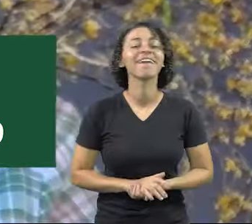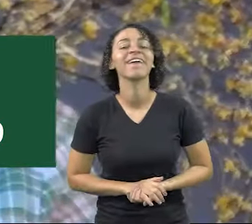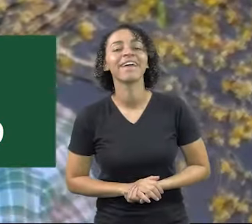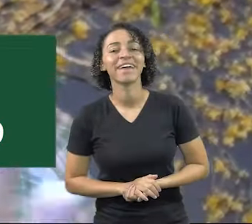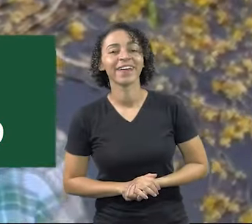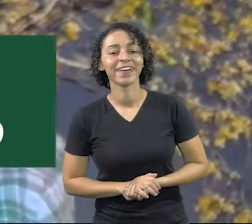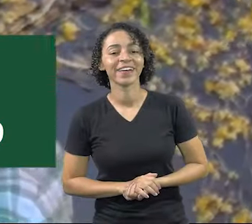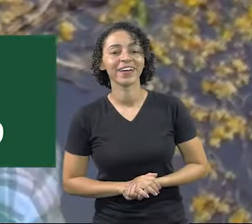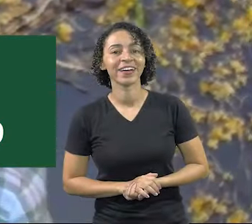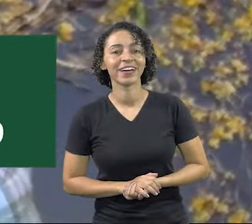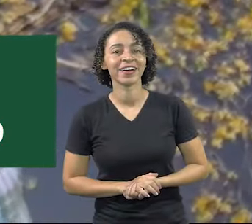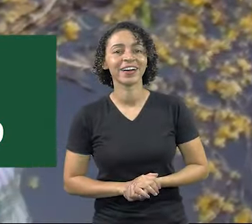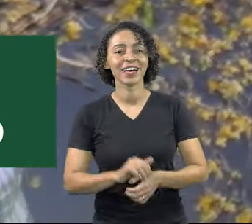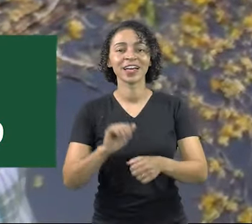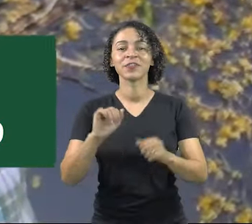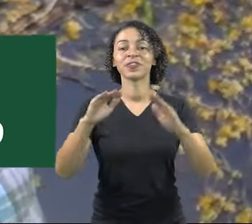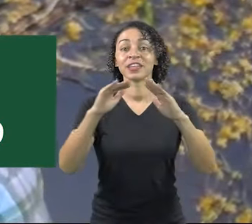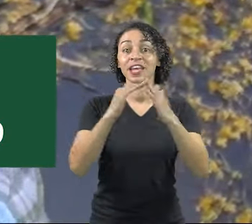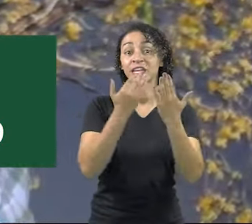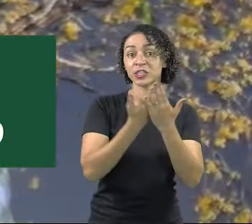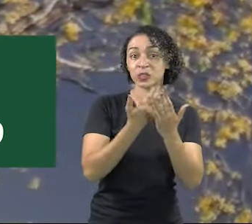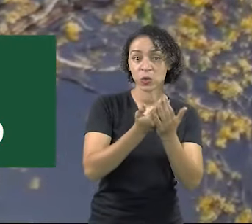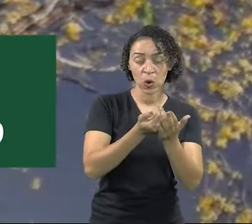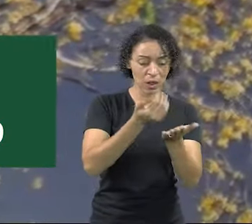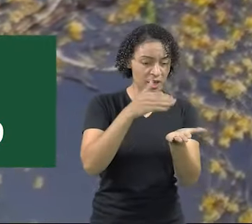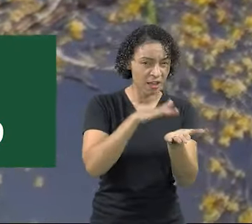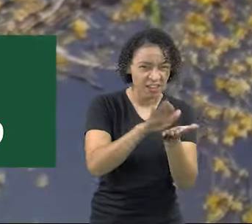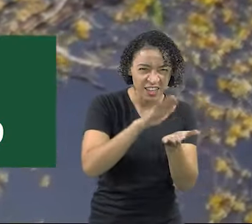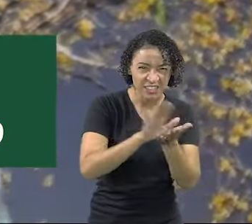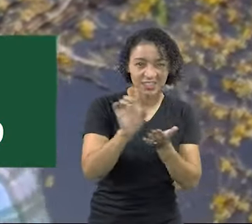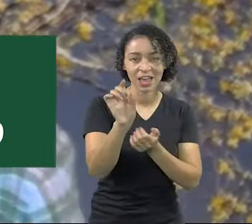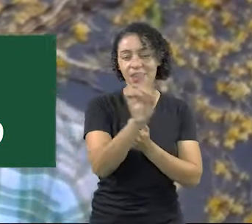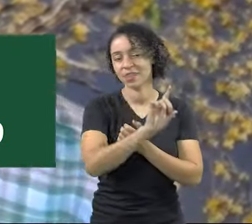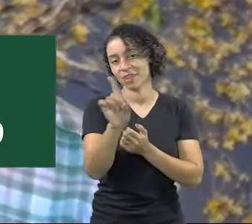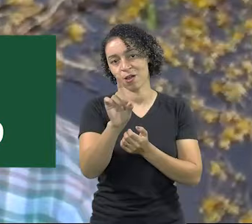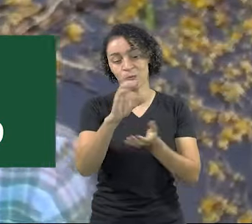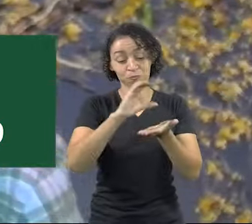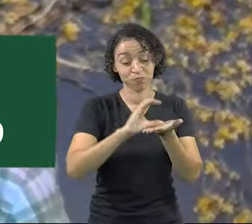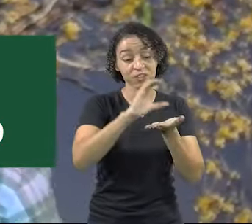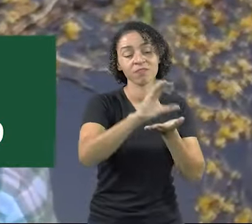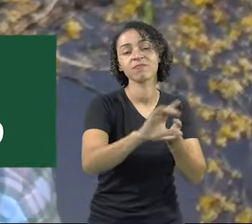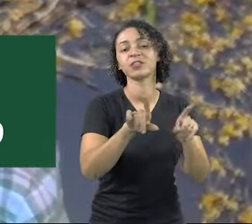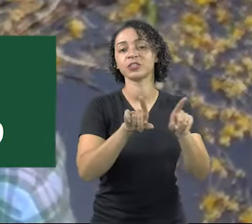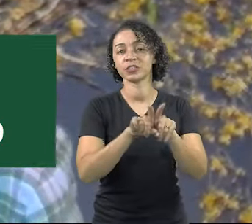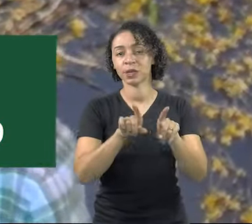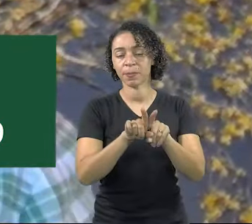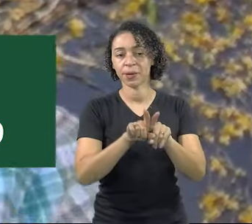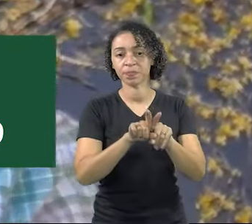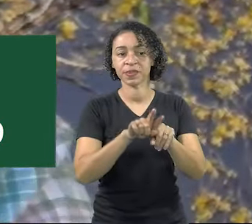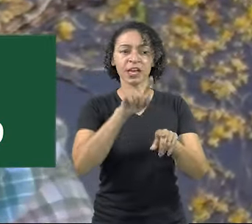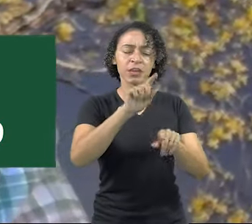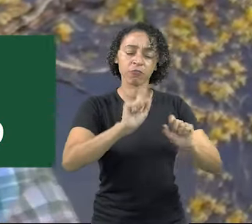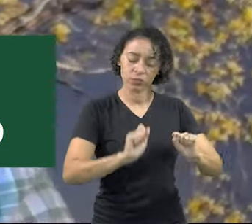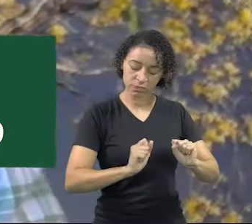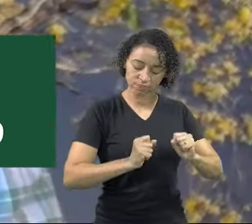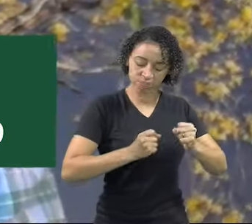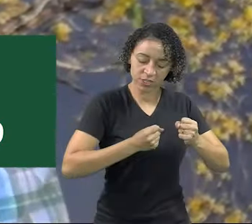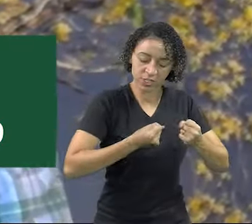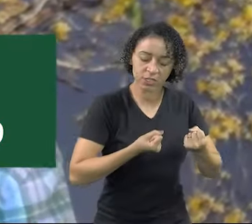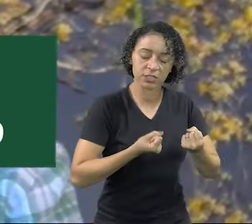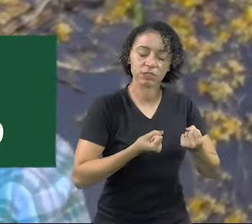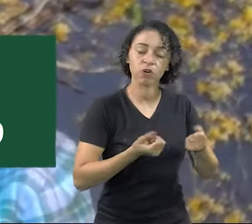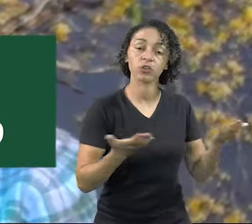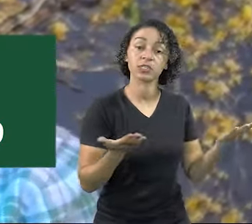corra corra escola não é gasto escola é investimento todo o esforço que você